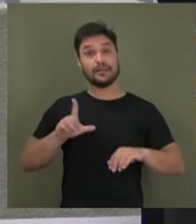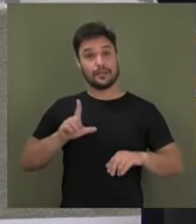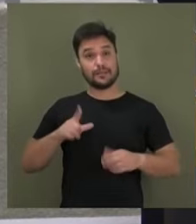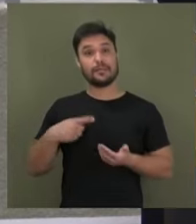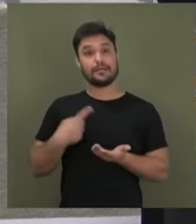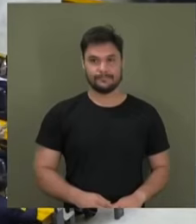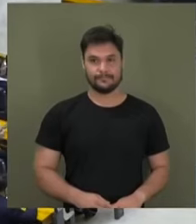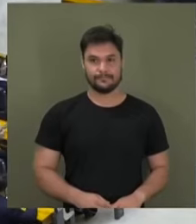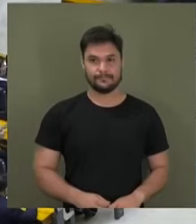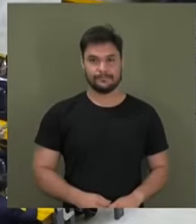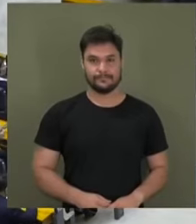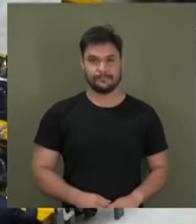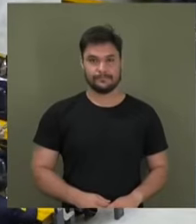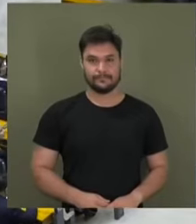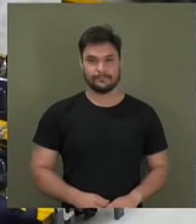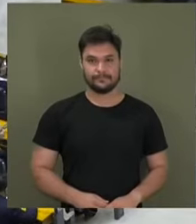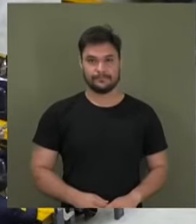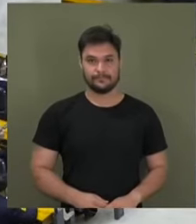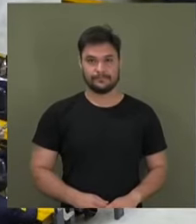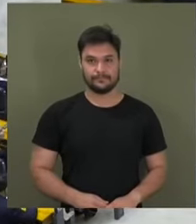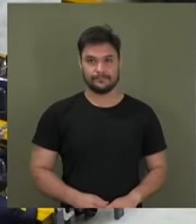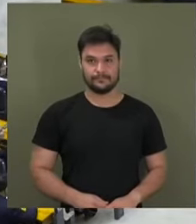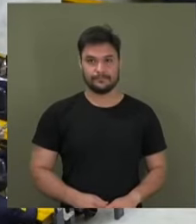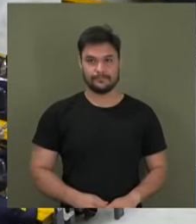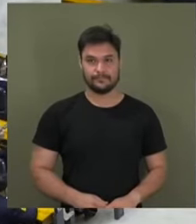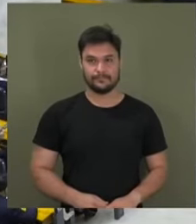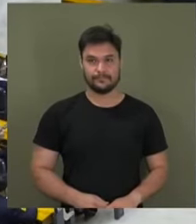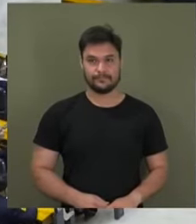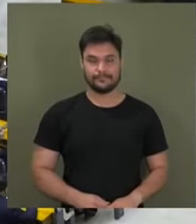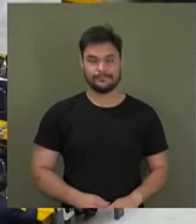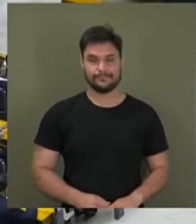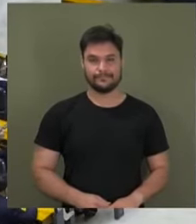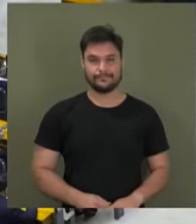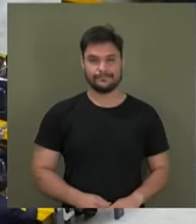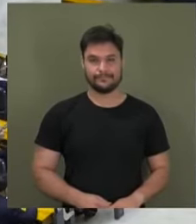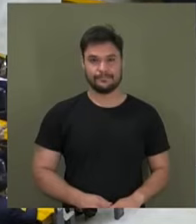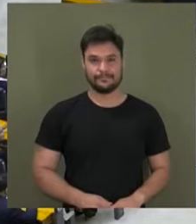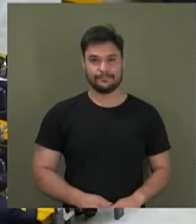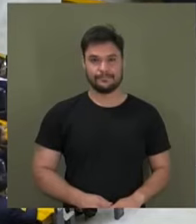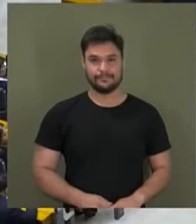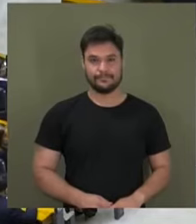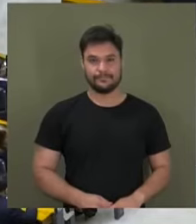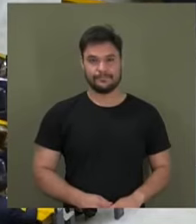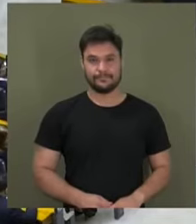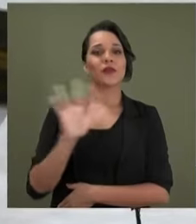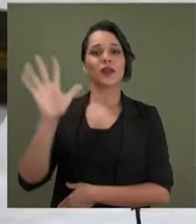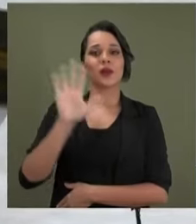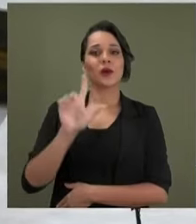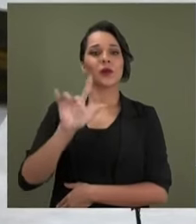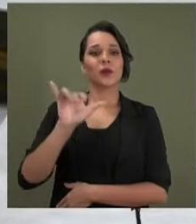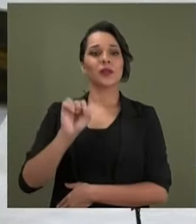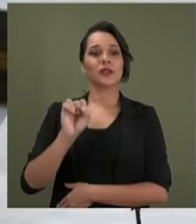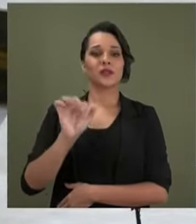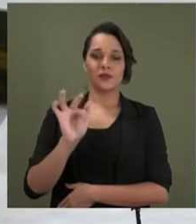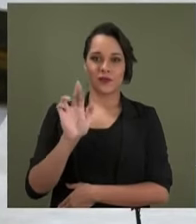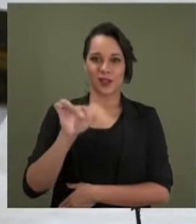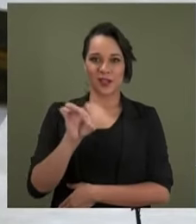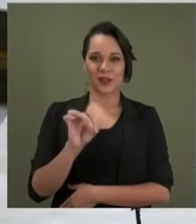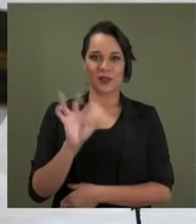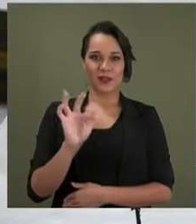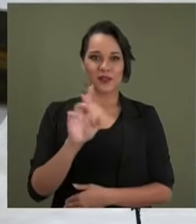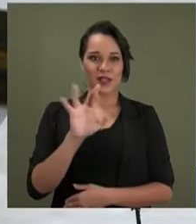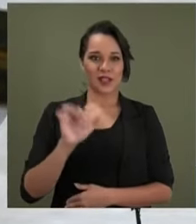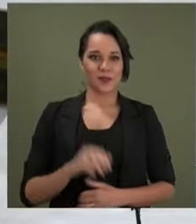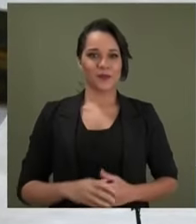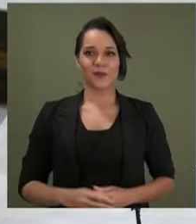do STJ destacou que nessa trajetória de mais de três décadas a corte evoluiu e é referência na prestação